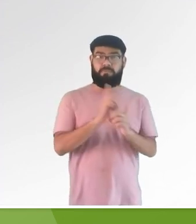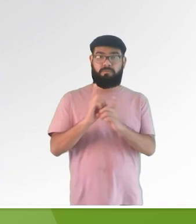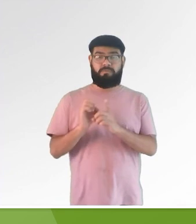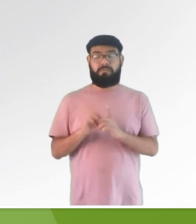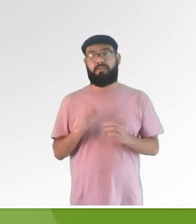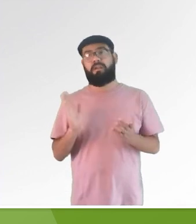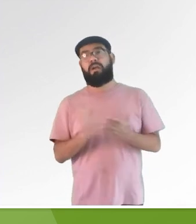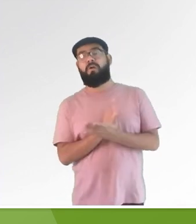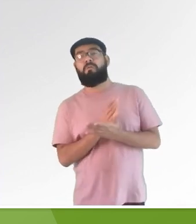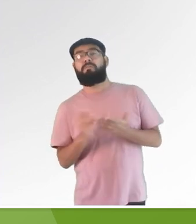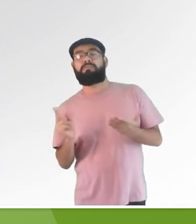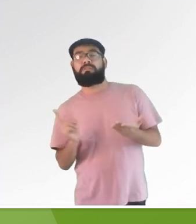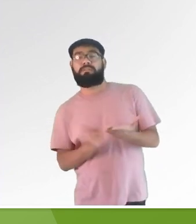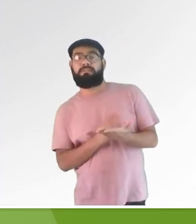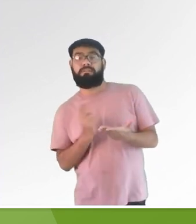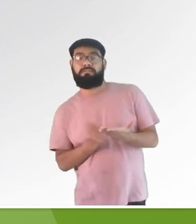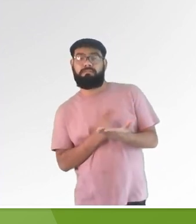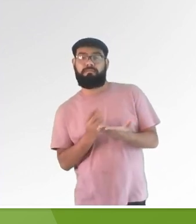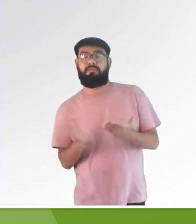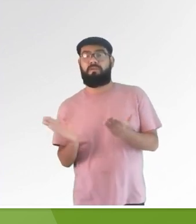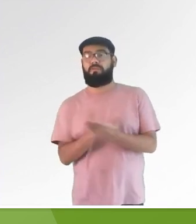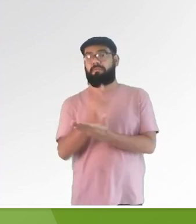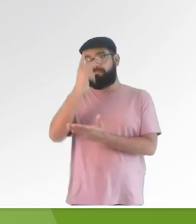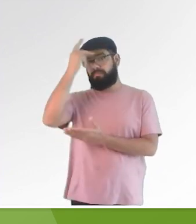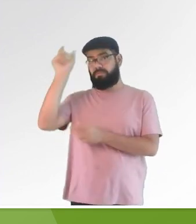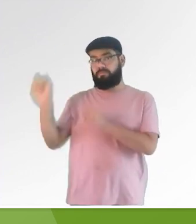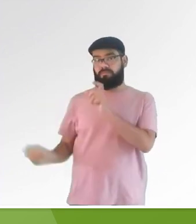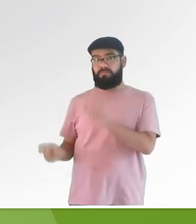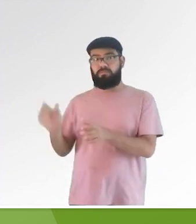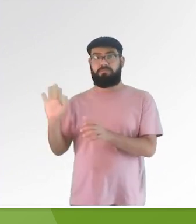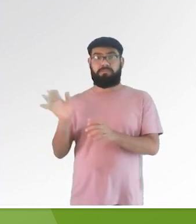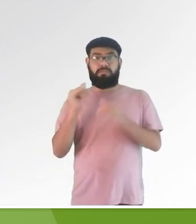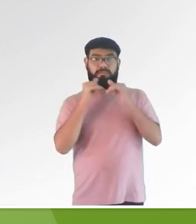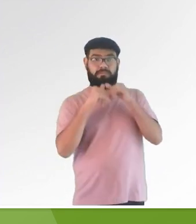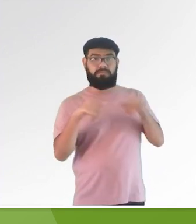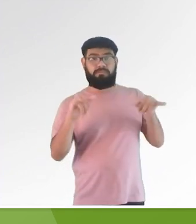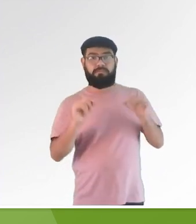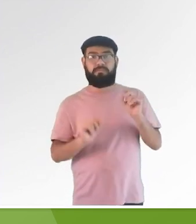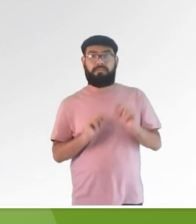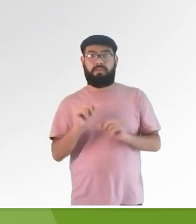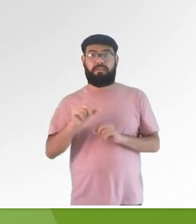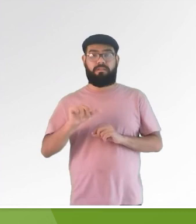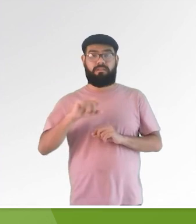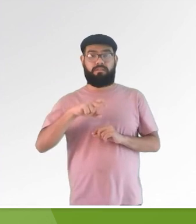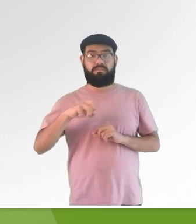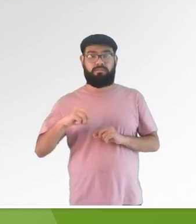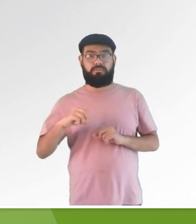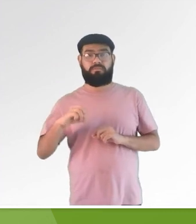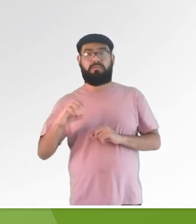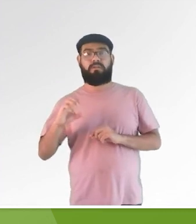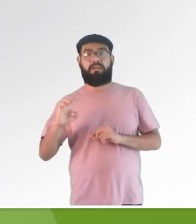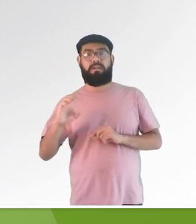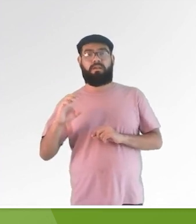já disse, né, que nicho ecológico é a